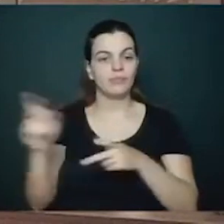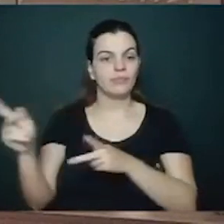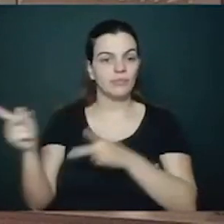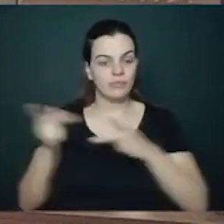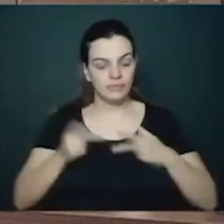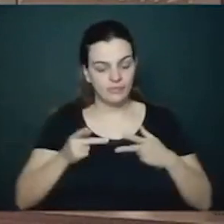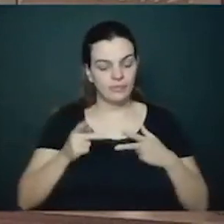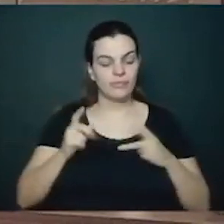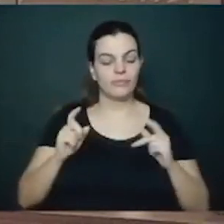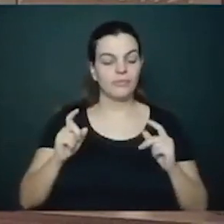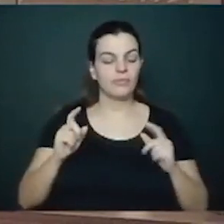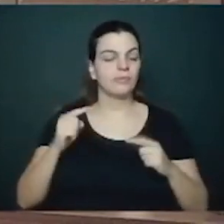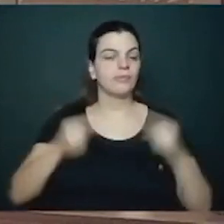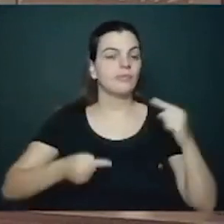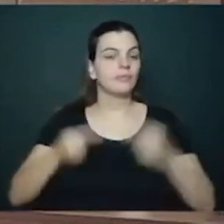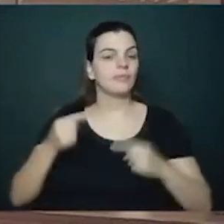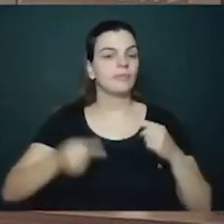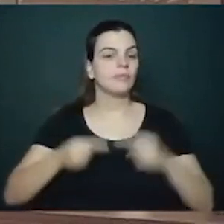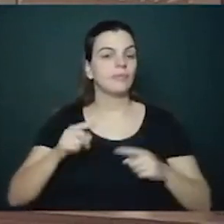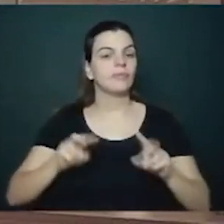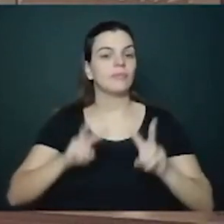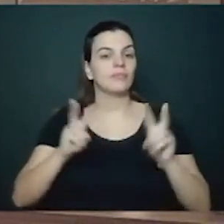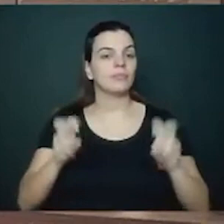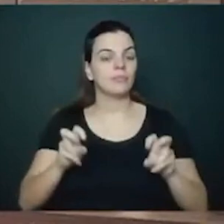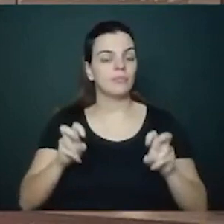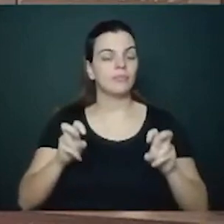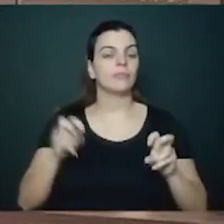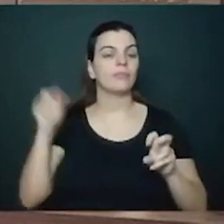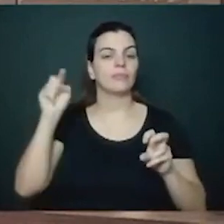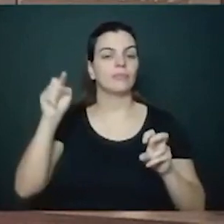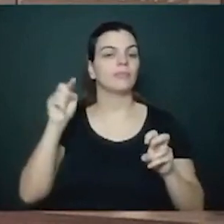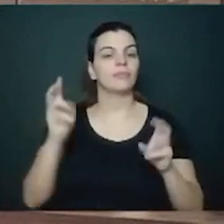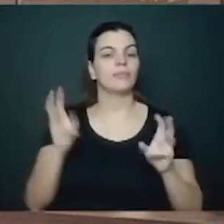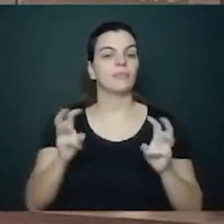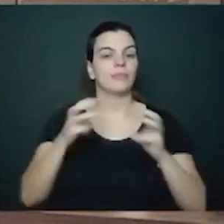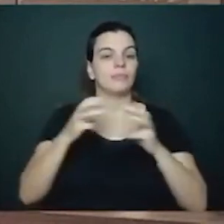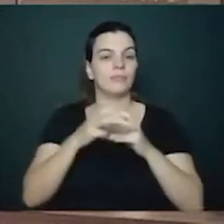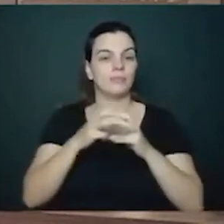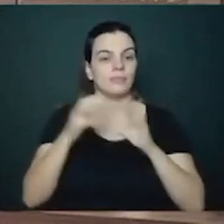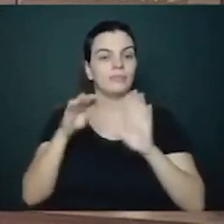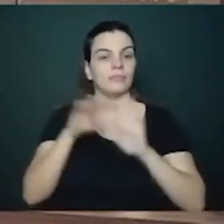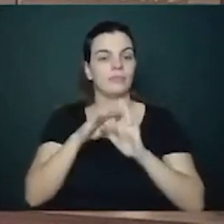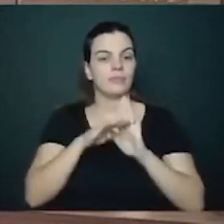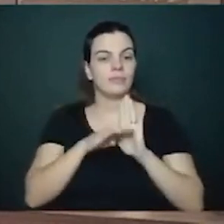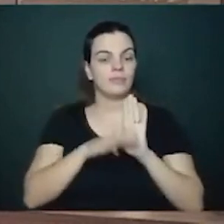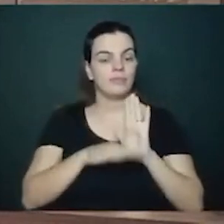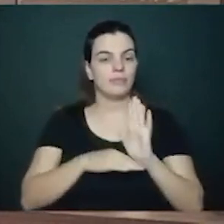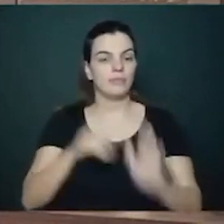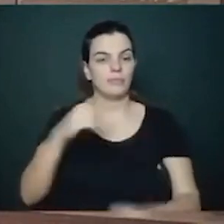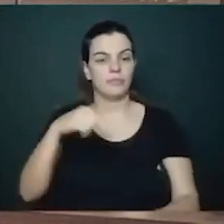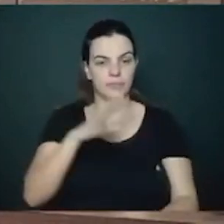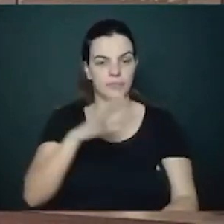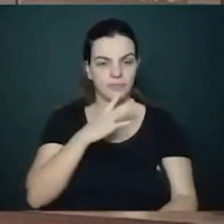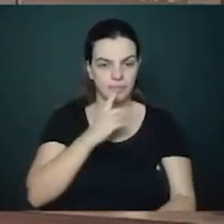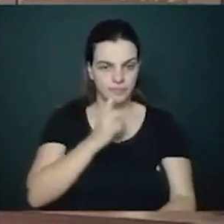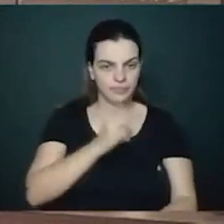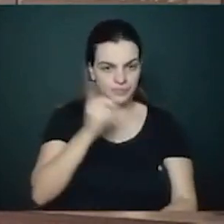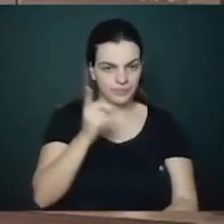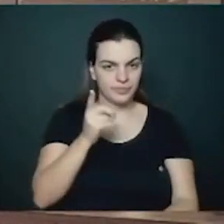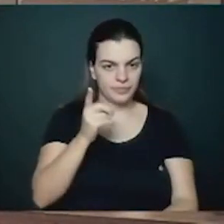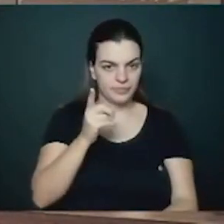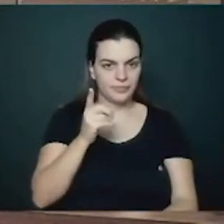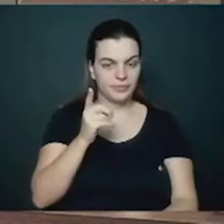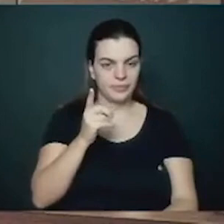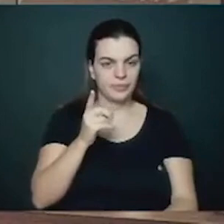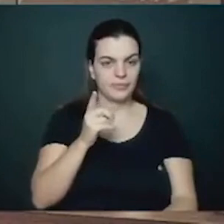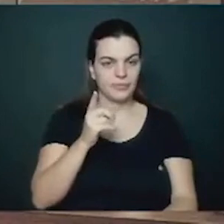debatido algumas pautas ali do bairro, Jardim Botânico, que é ali, todo mundo conhece, obviamente, que eu tenho o parque ali, o